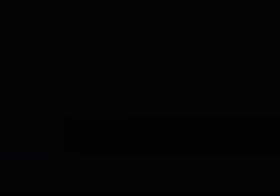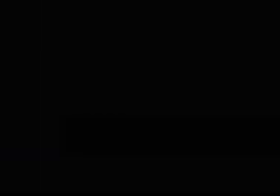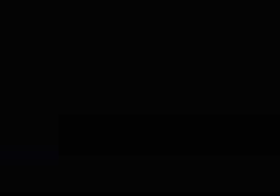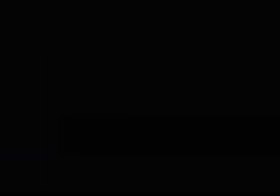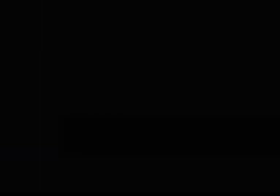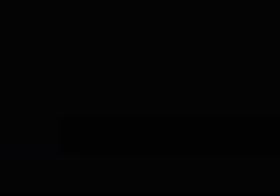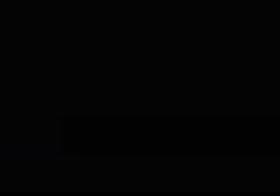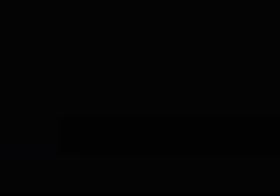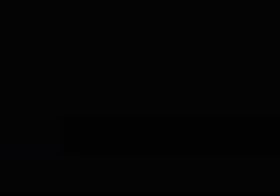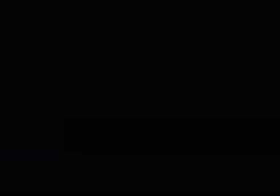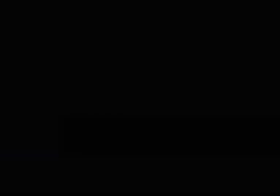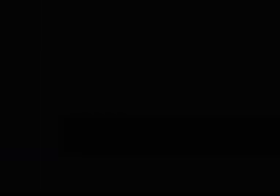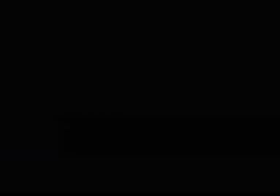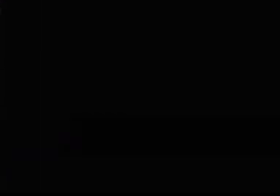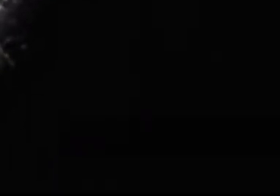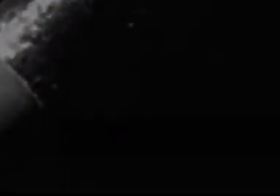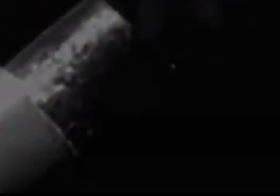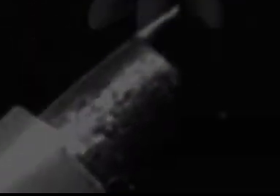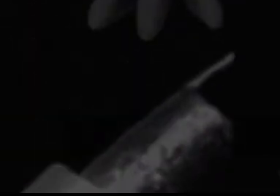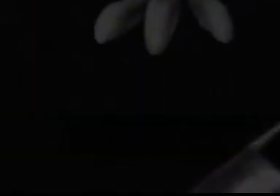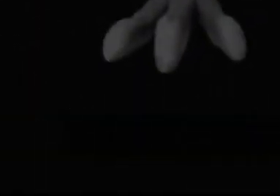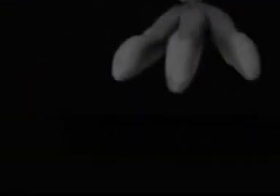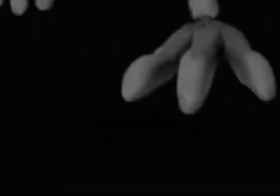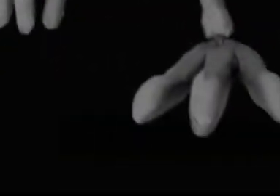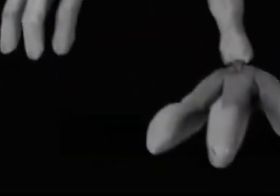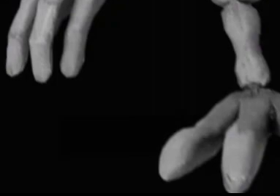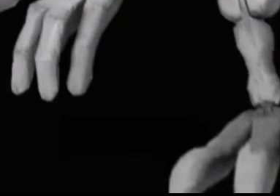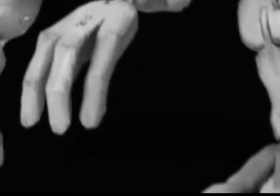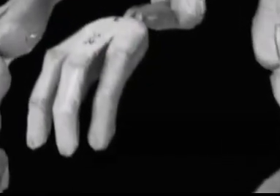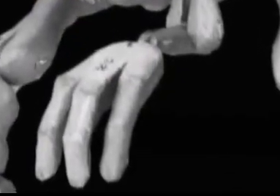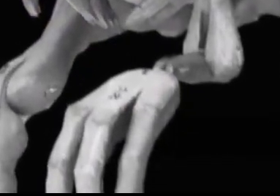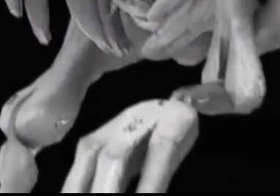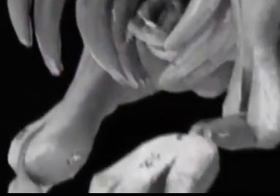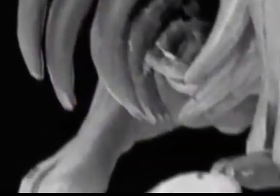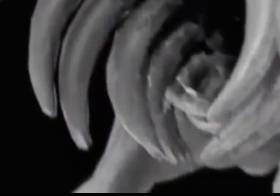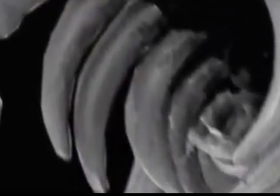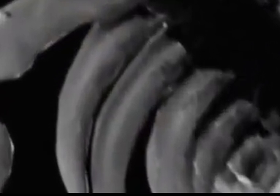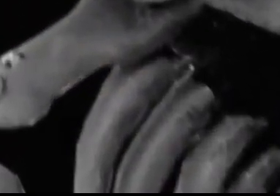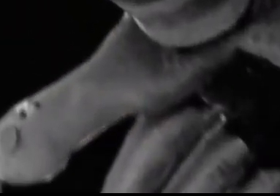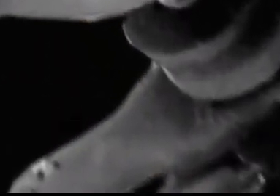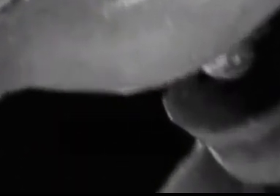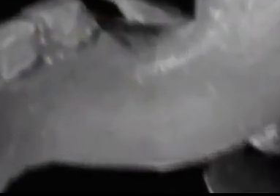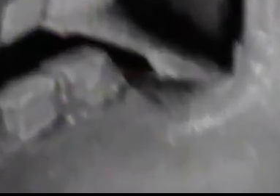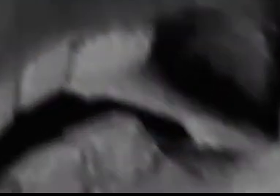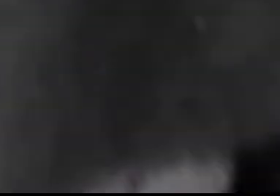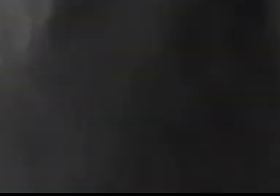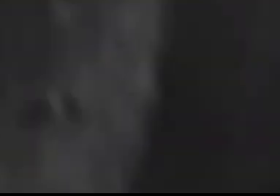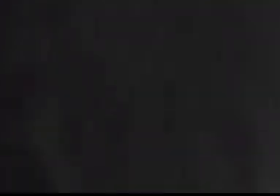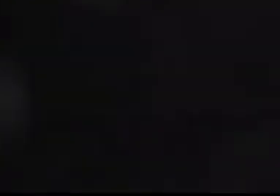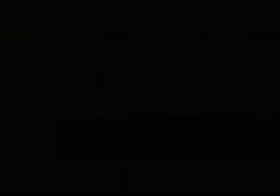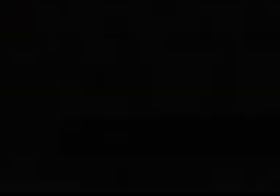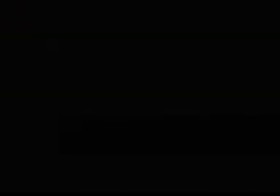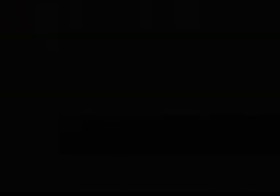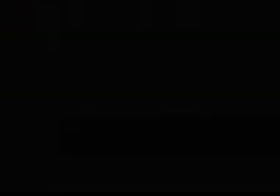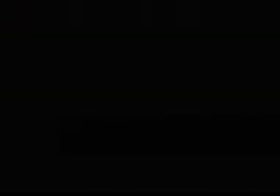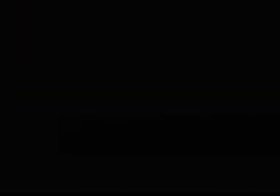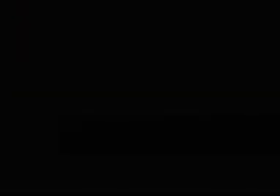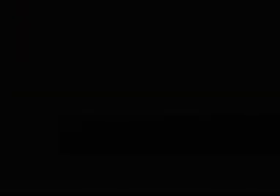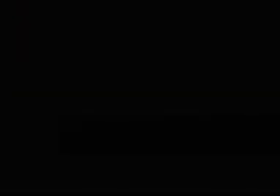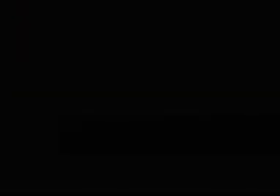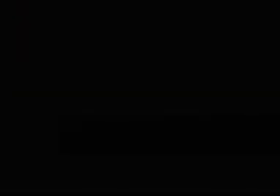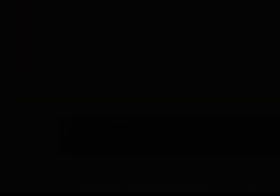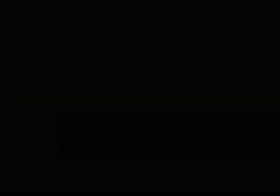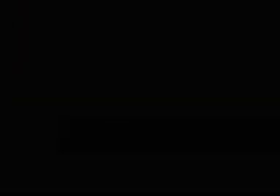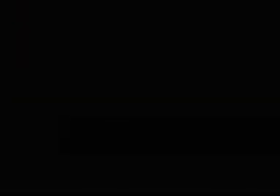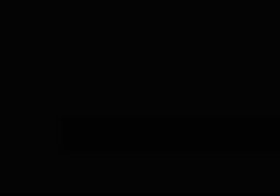hoje a ideia de um grupo de teatro que guioza atividades do Giramundo durante 30 anos cede espaço para a